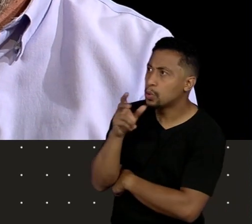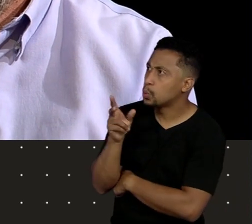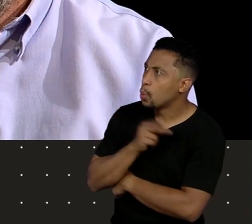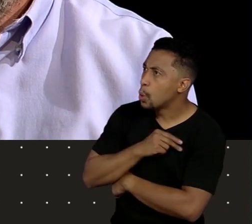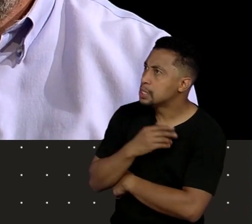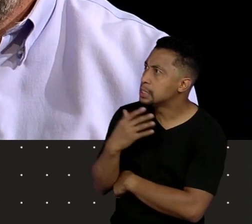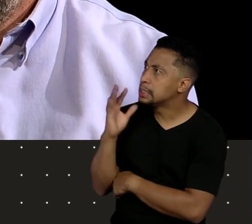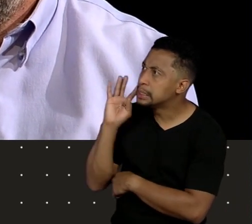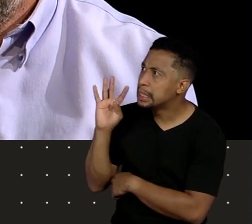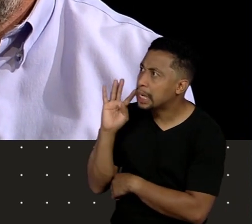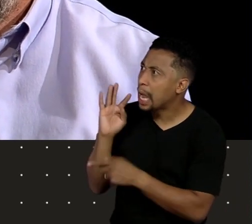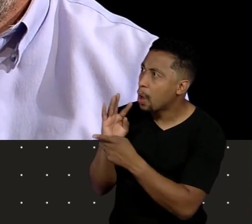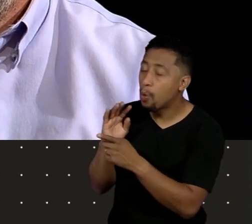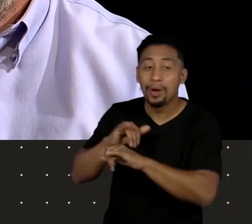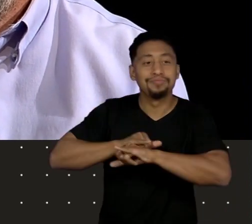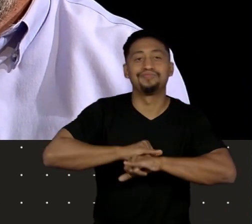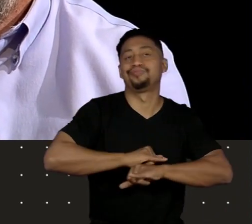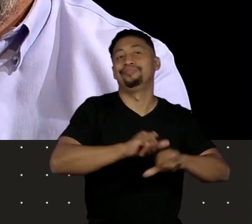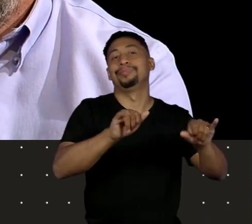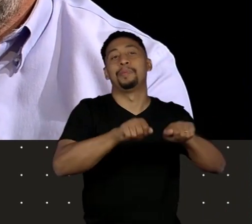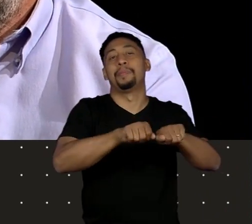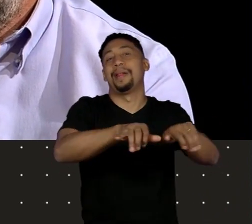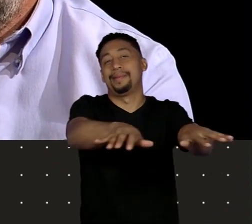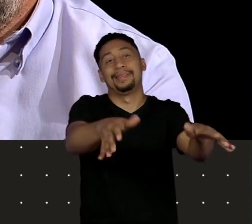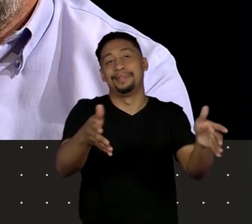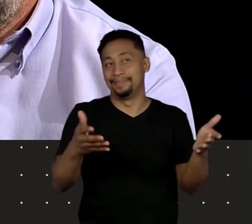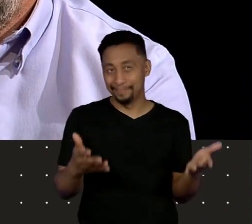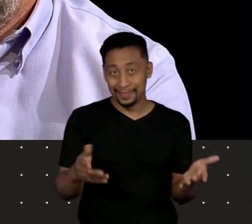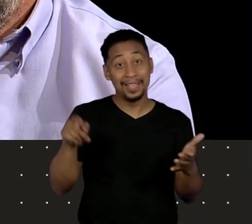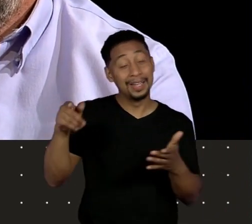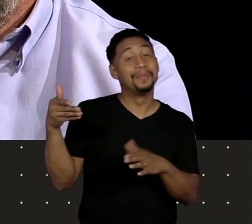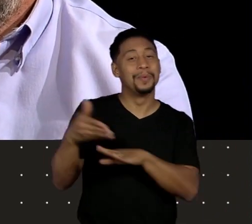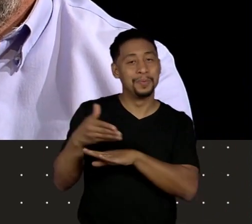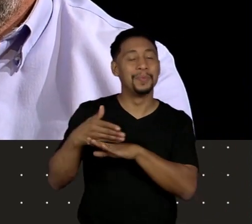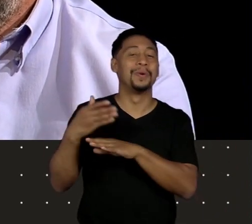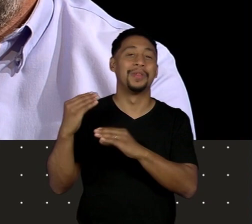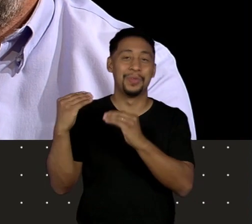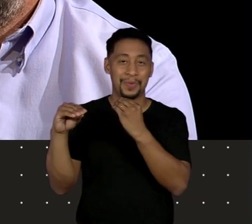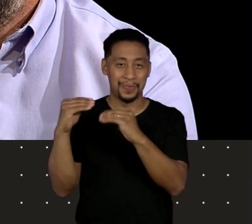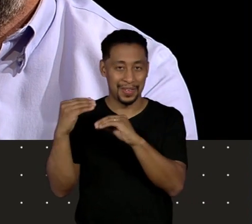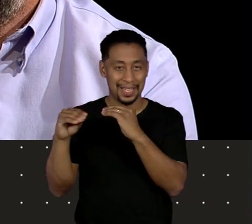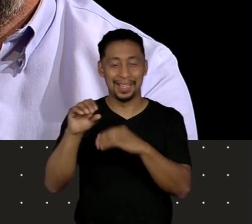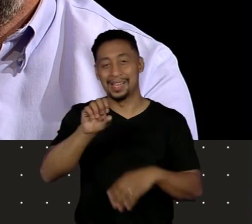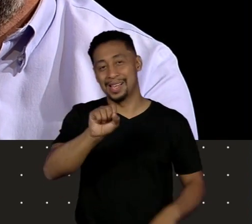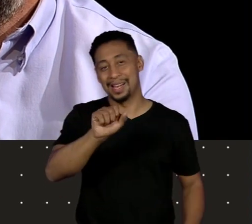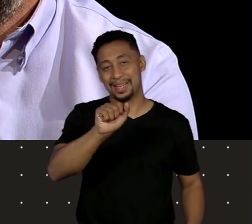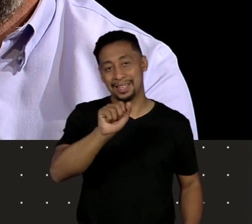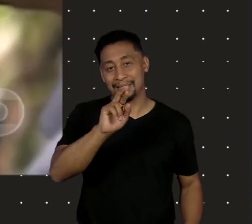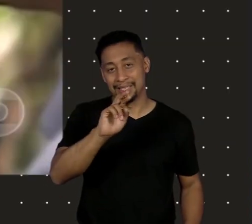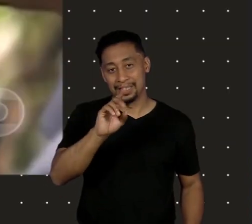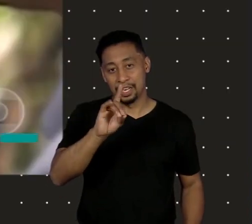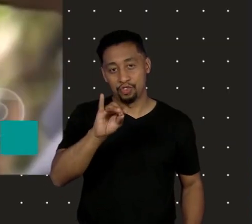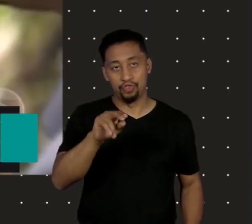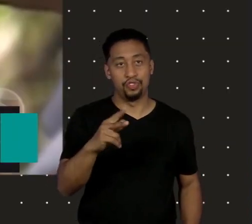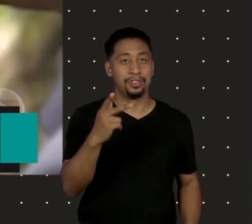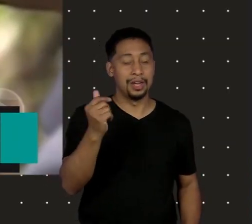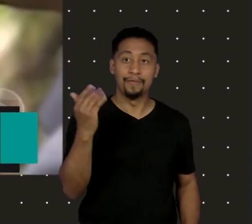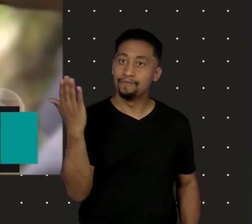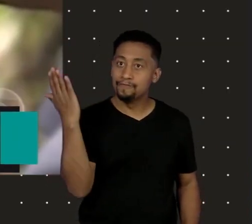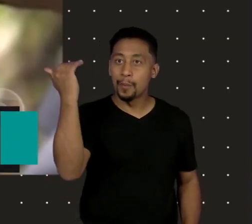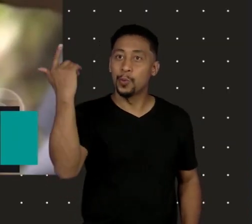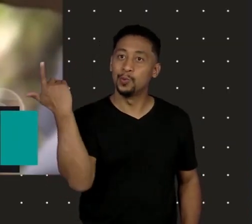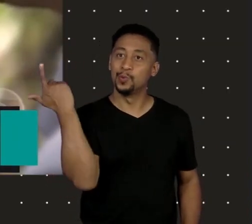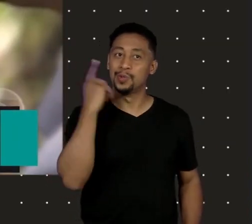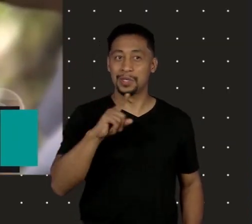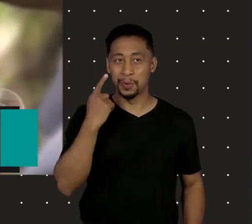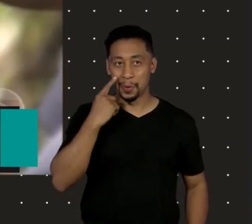quando ele fez um papel do Sardinha na novela Vale Tudo, que dali para frente a carreira dele só fez subir. Eu acho que se você já